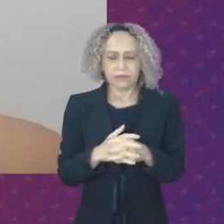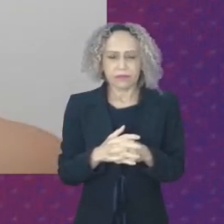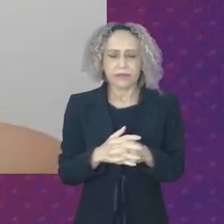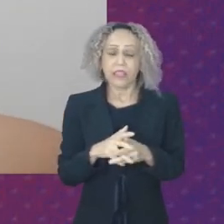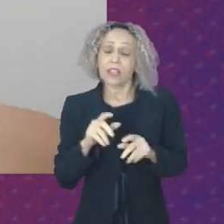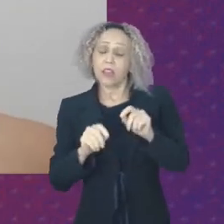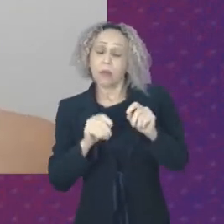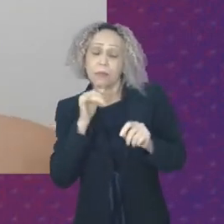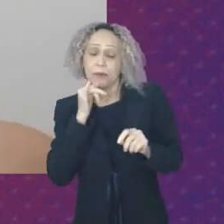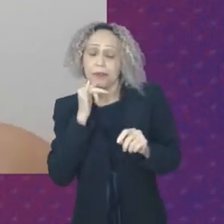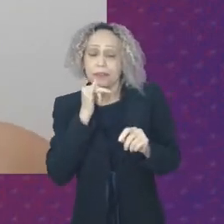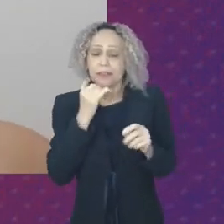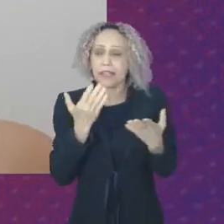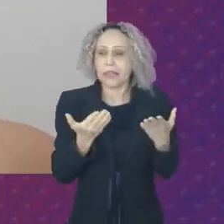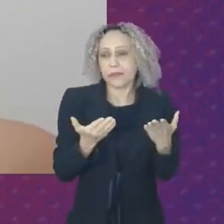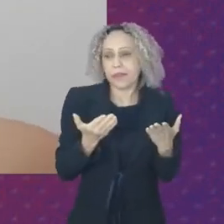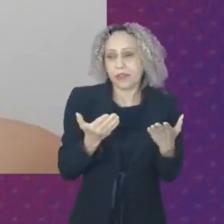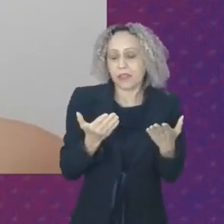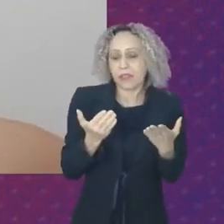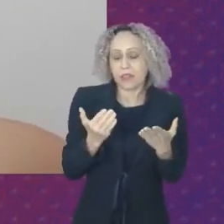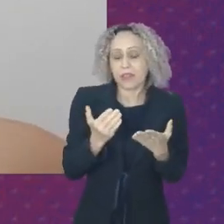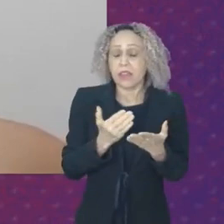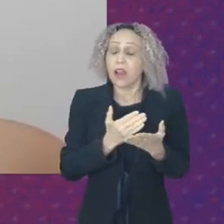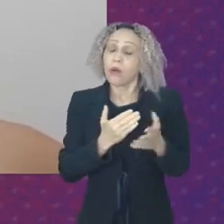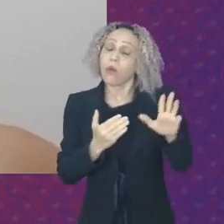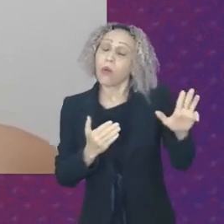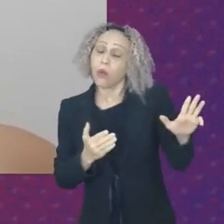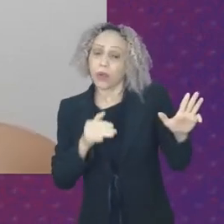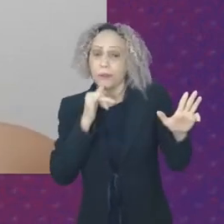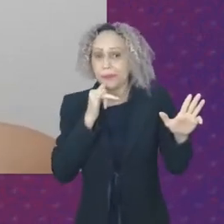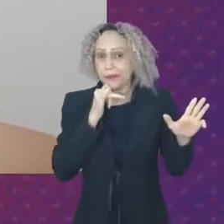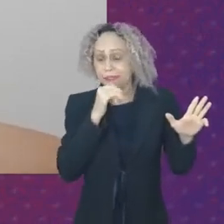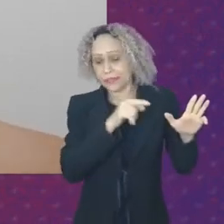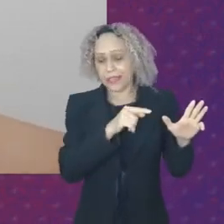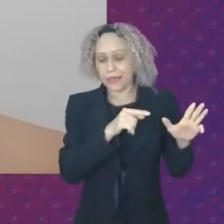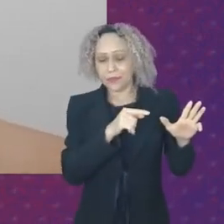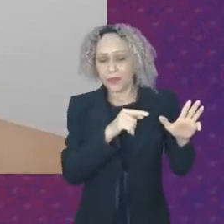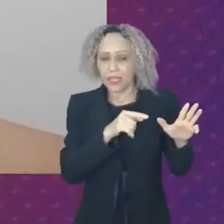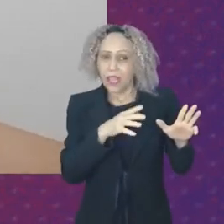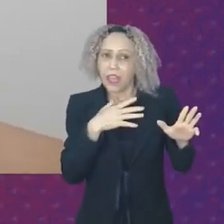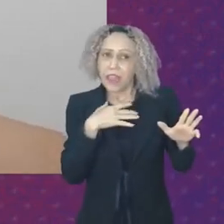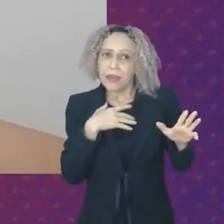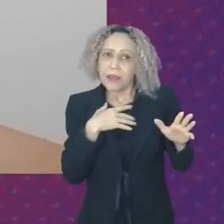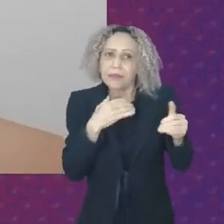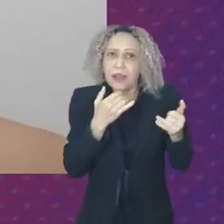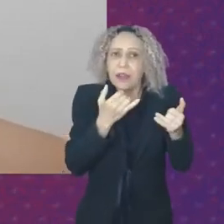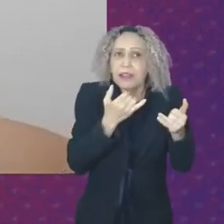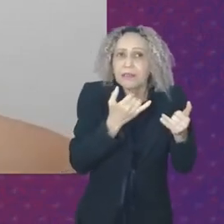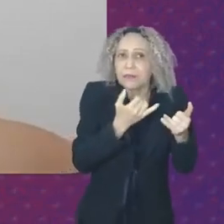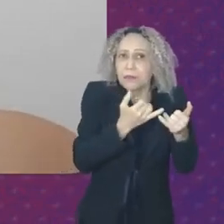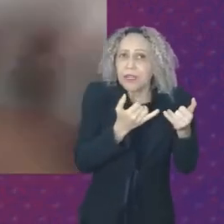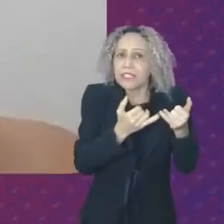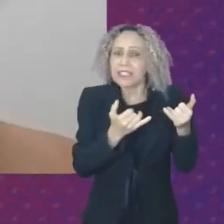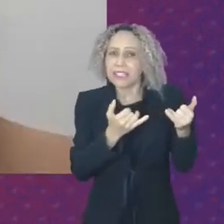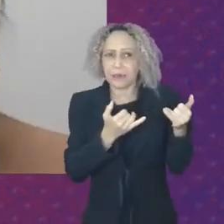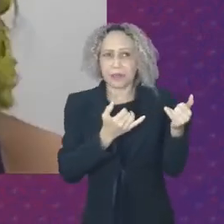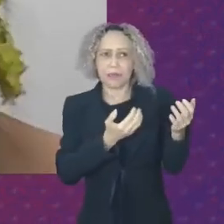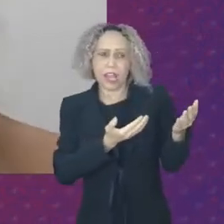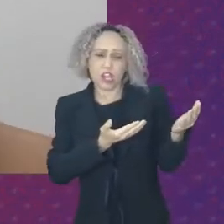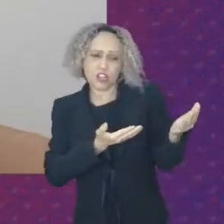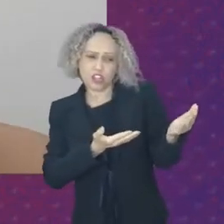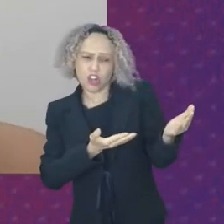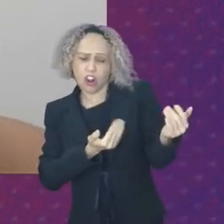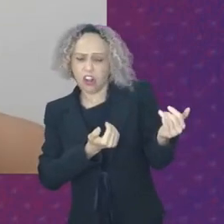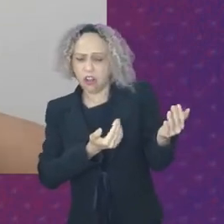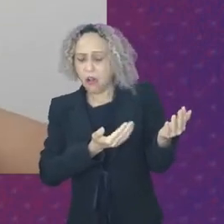mais jovem, que é para quem funciona melhor esse tipo de comunicação, né? Se você for falar com uma senhorinha lá do